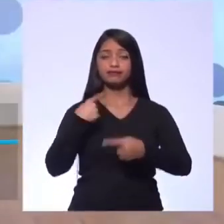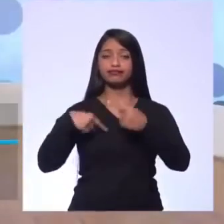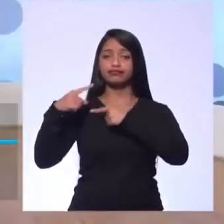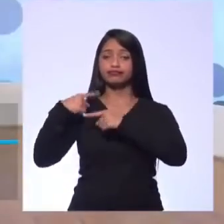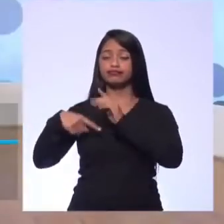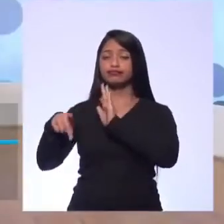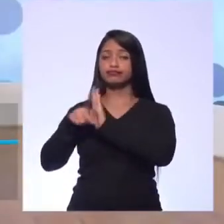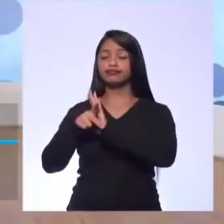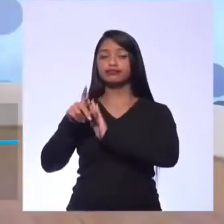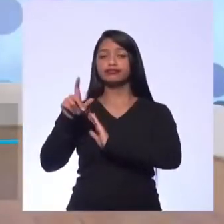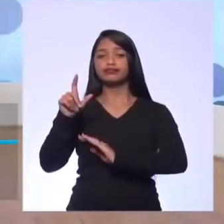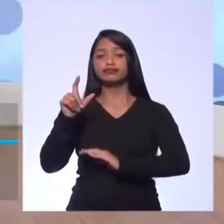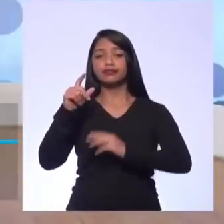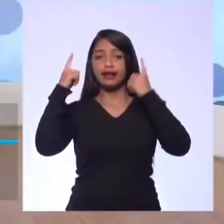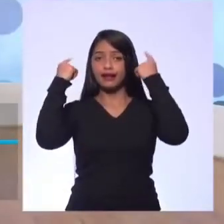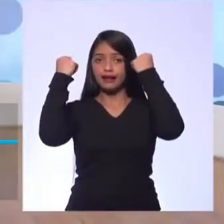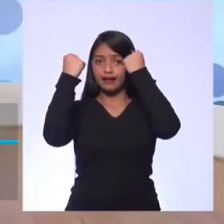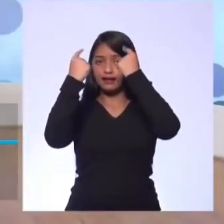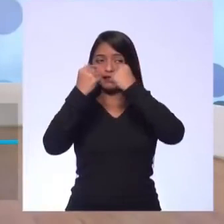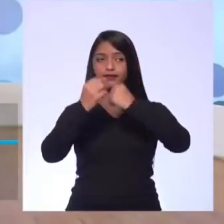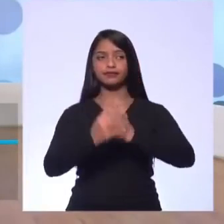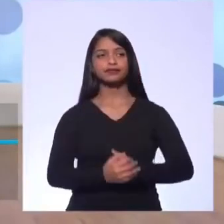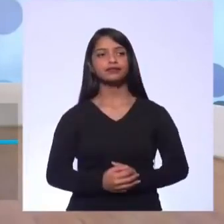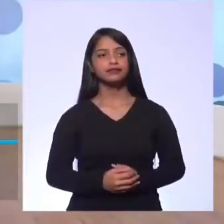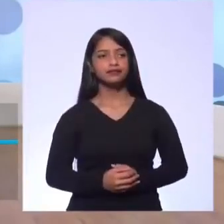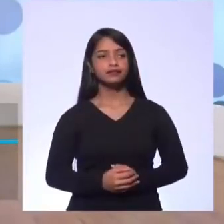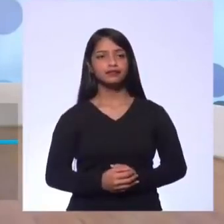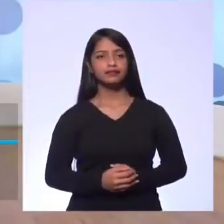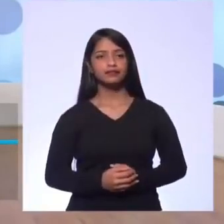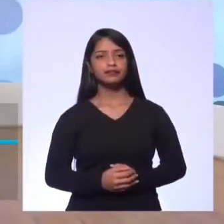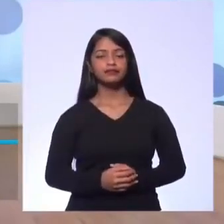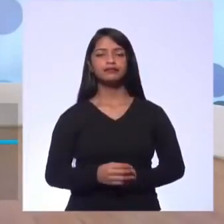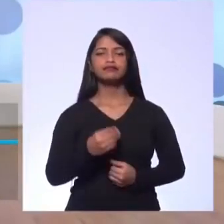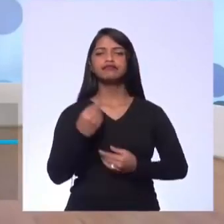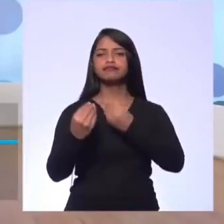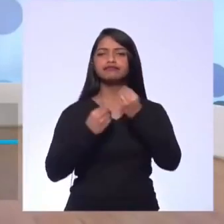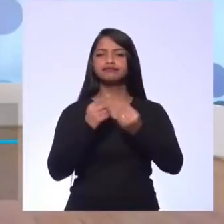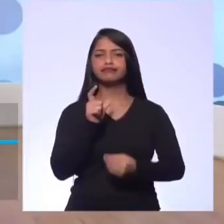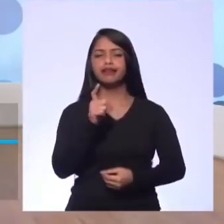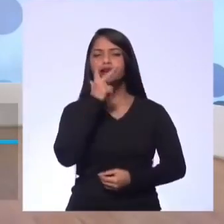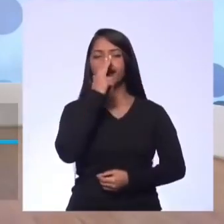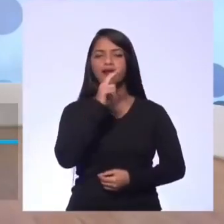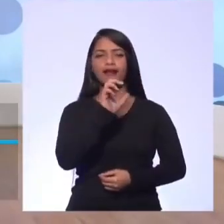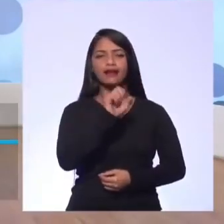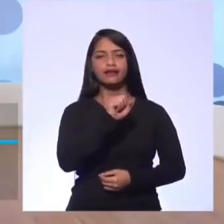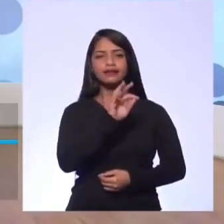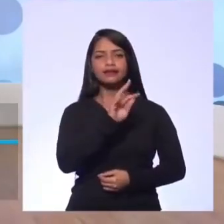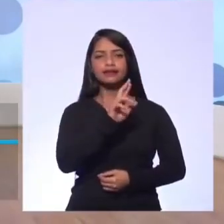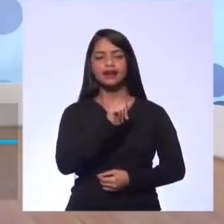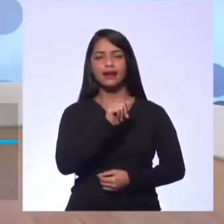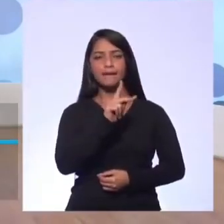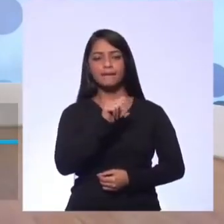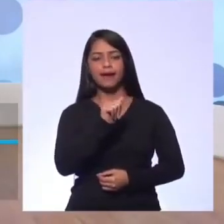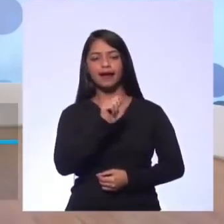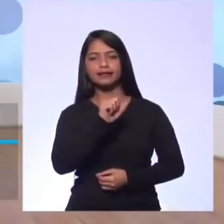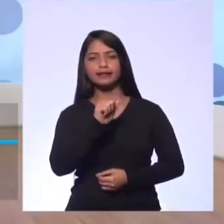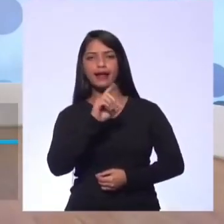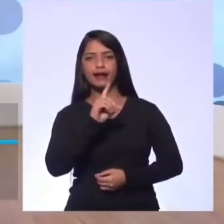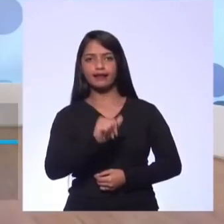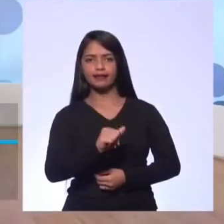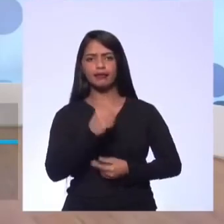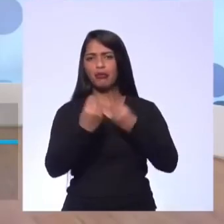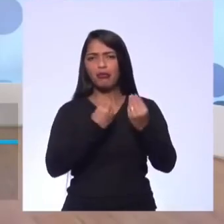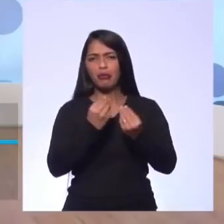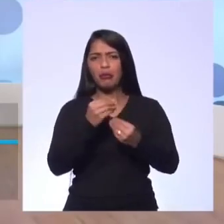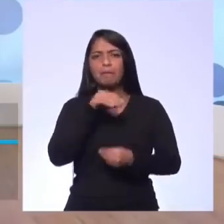respostas. Extrapassada. Eu acho que é extrapassada. Extrapassada. Eu não sei, aí a gente tem que pesquisar ali, colocar lá no